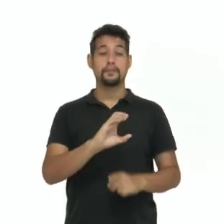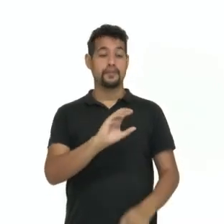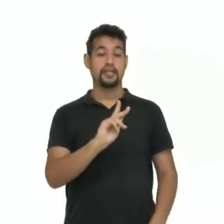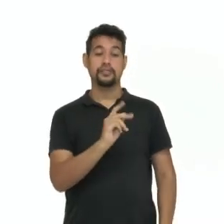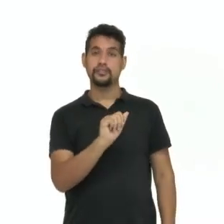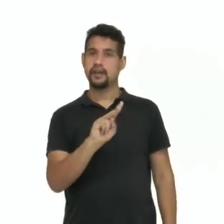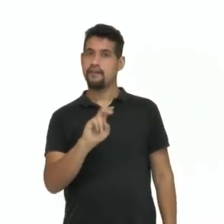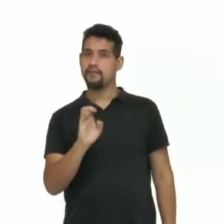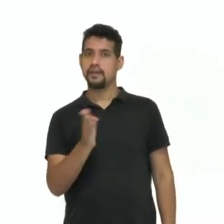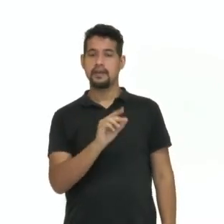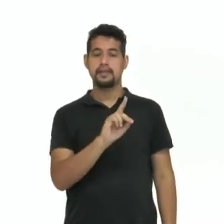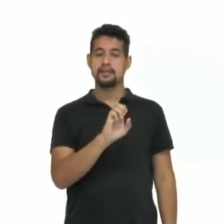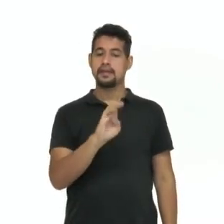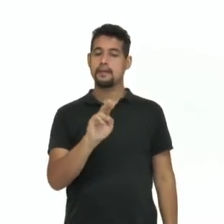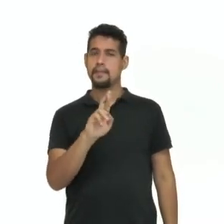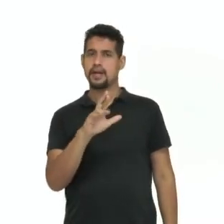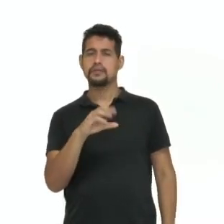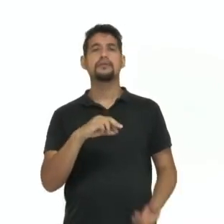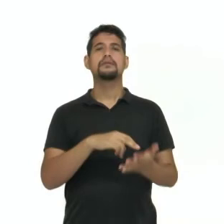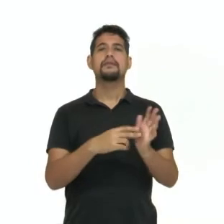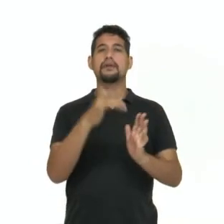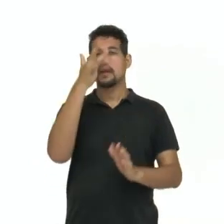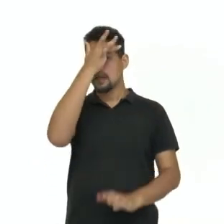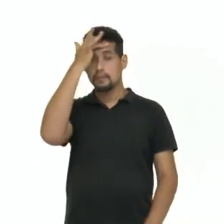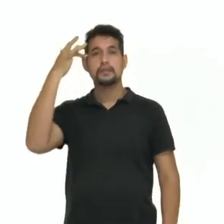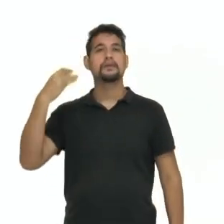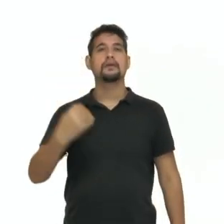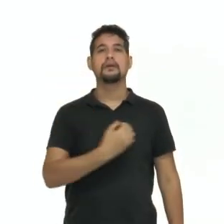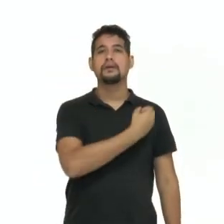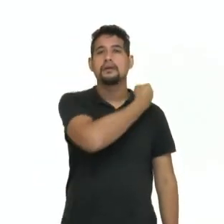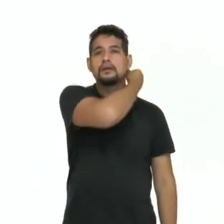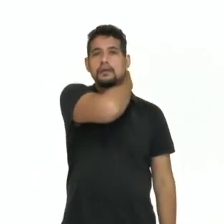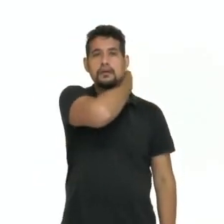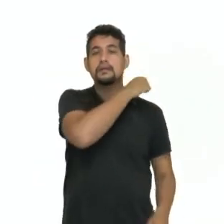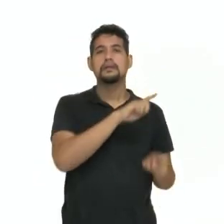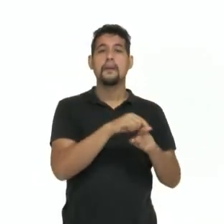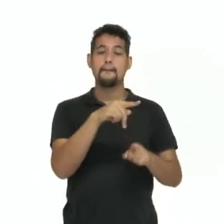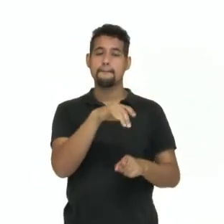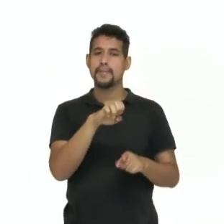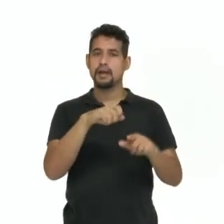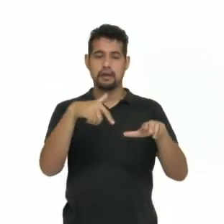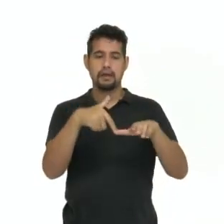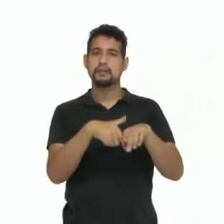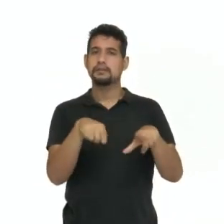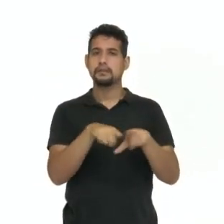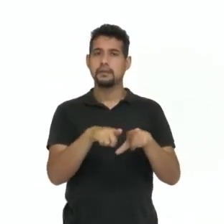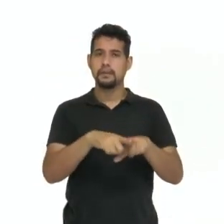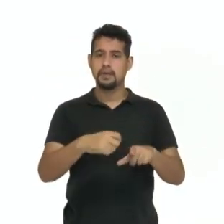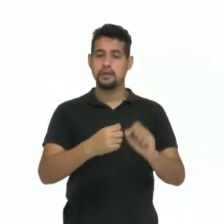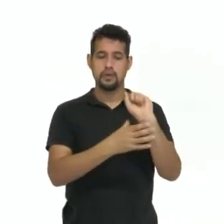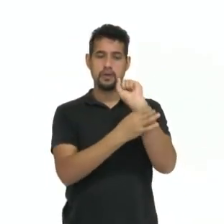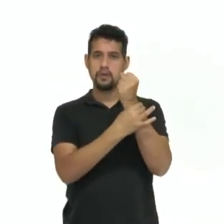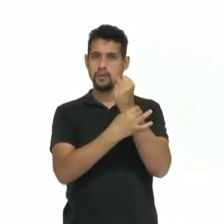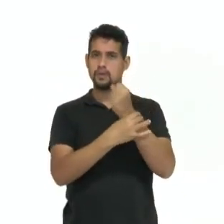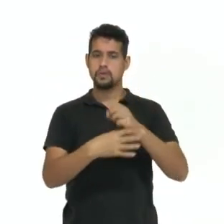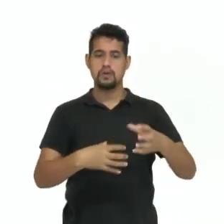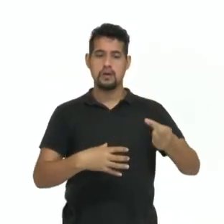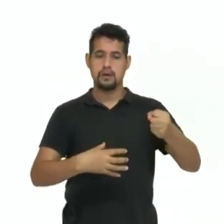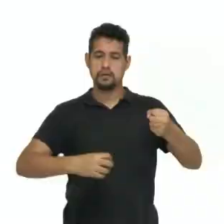Ele consiste em colocar o braço do seu adversário entre suas pernas, segurando o punho com suas